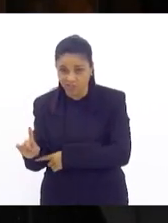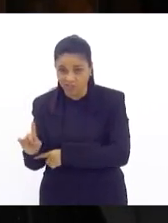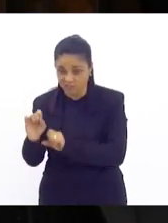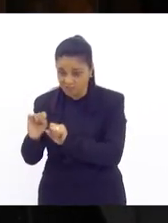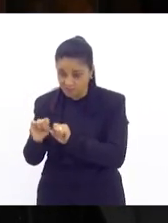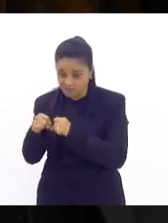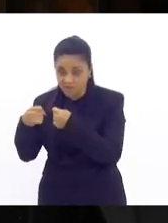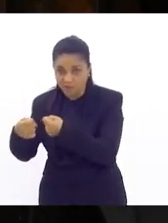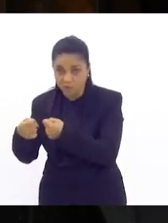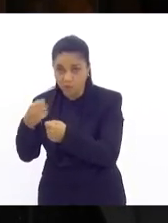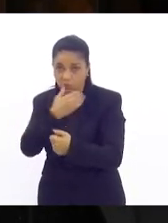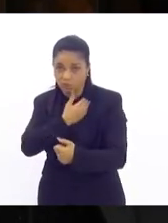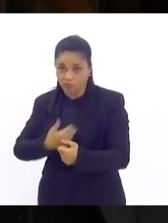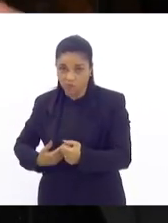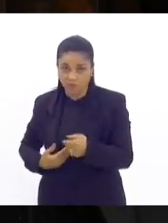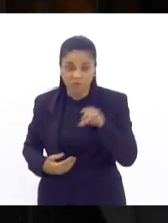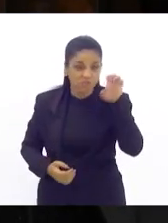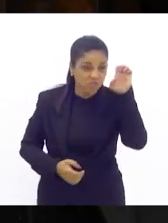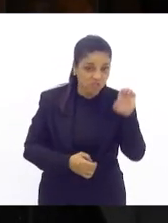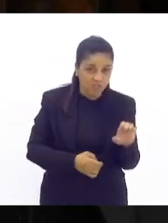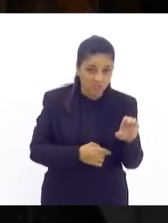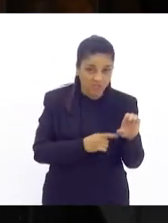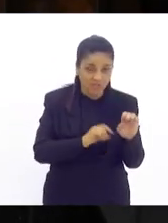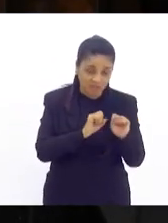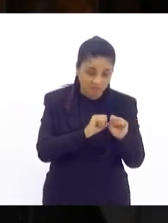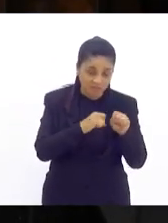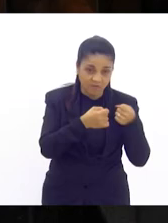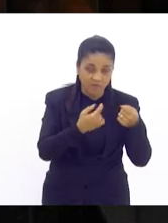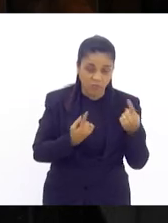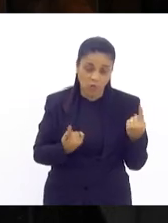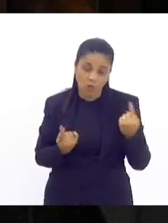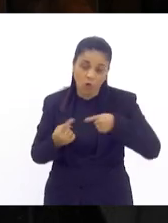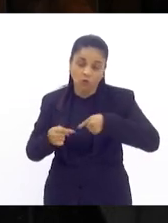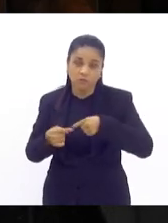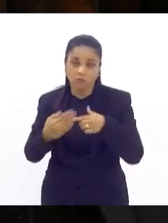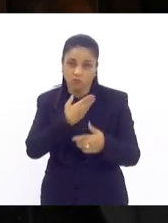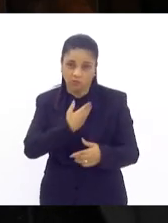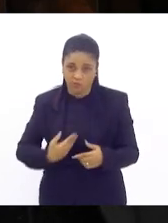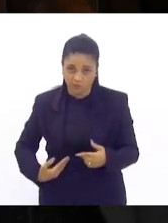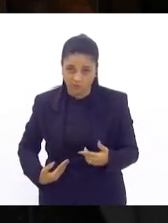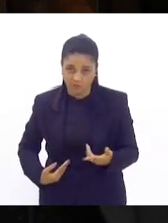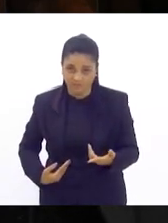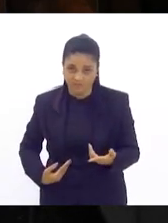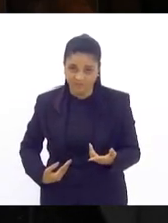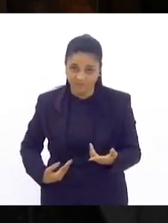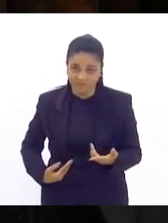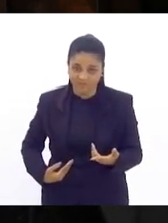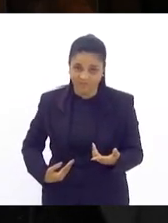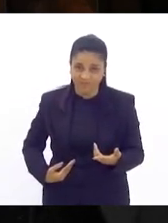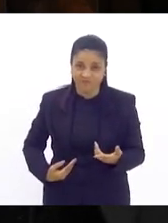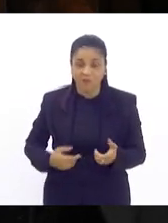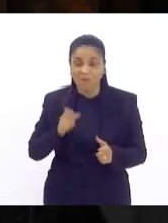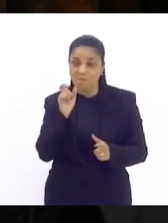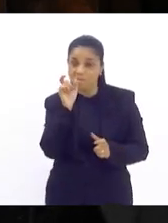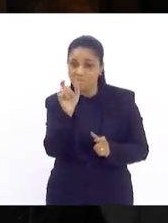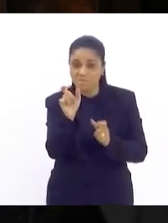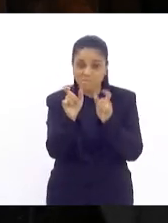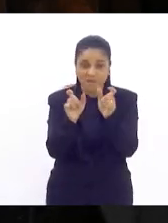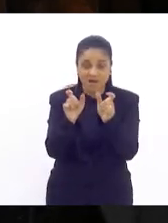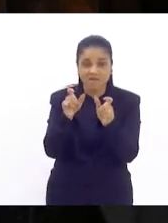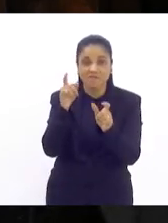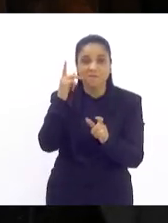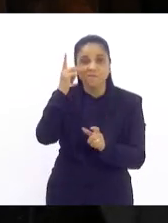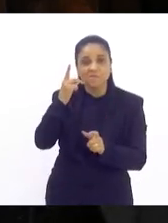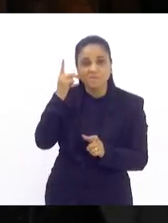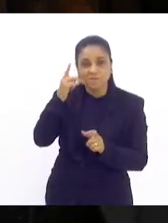defensor do governo quem tentava à esquerda era contra o governo daí teve até Aparecido nos parlamentos